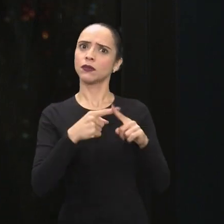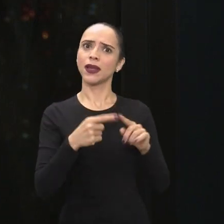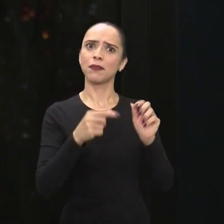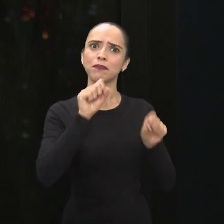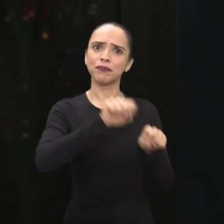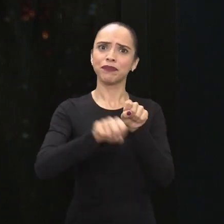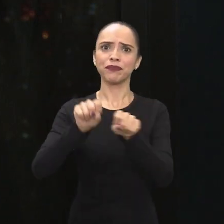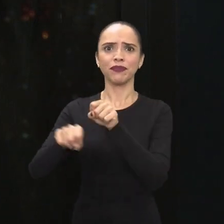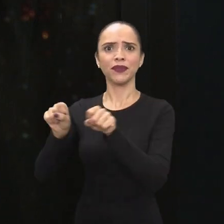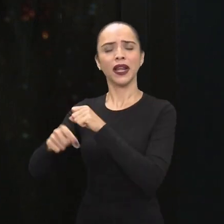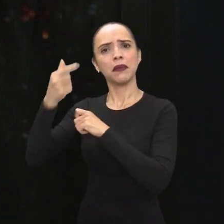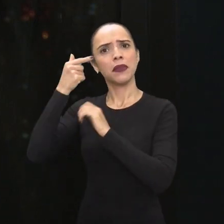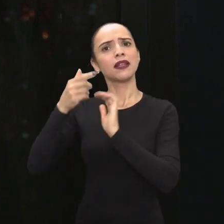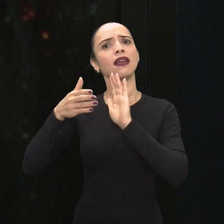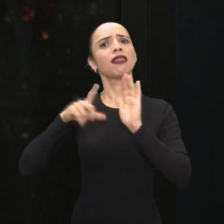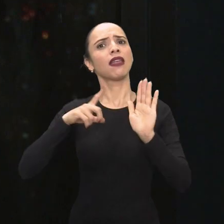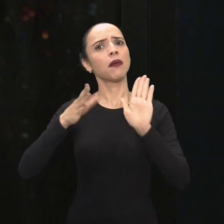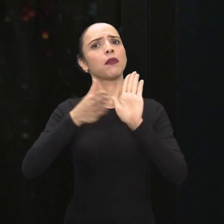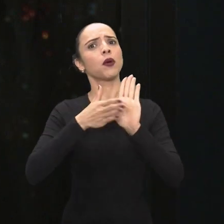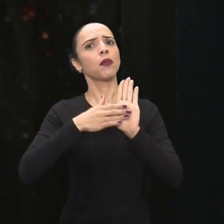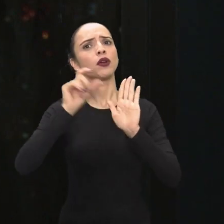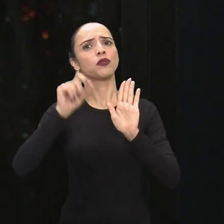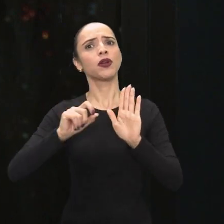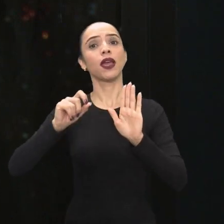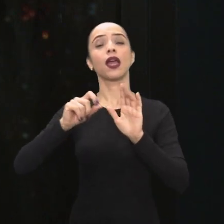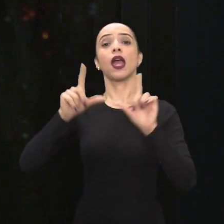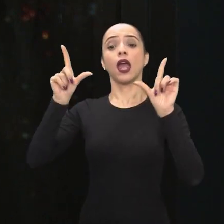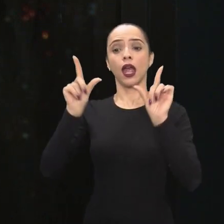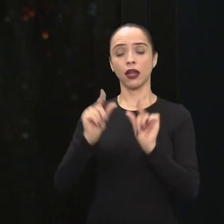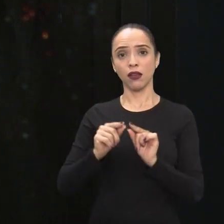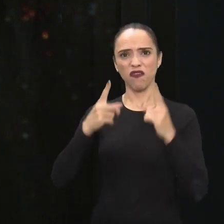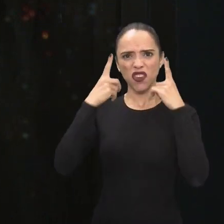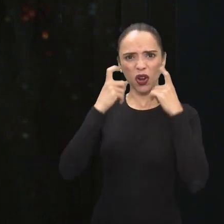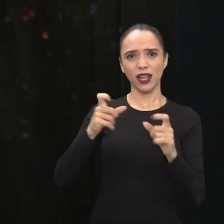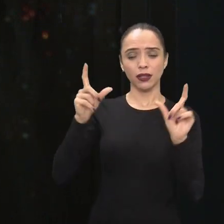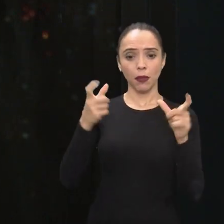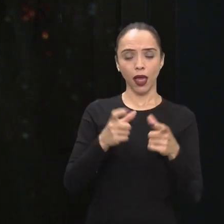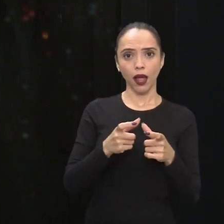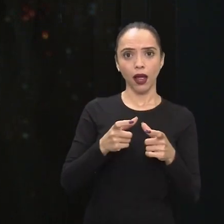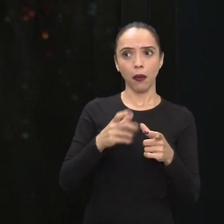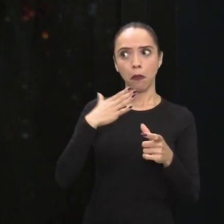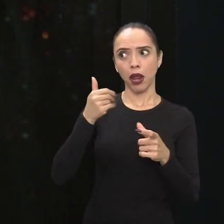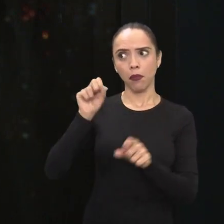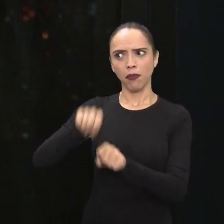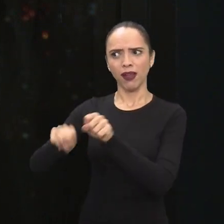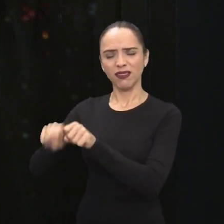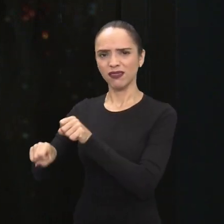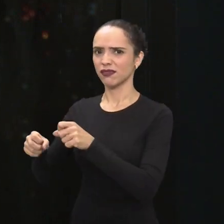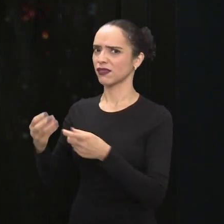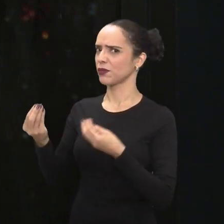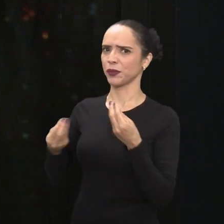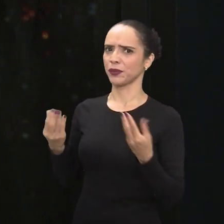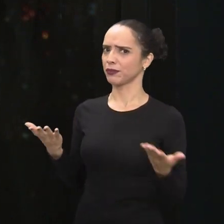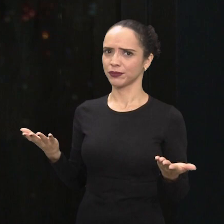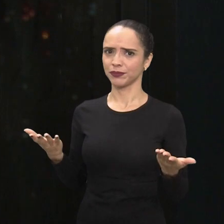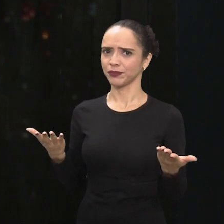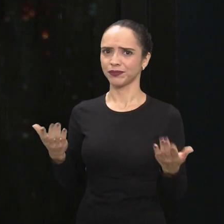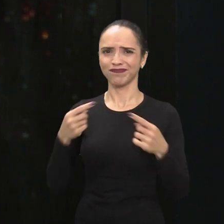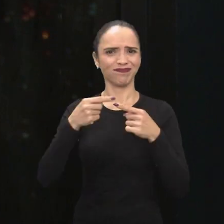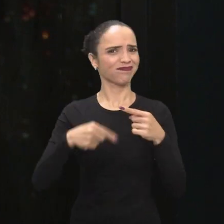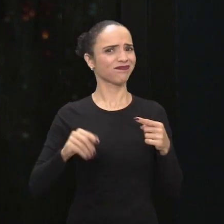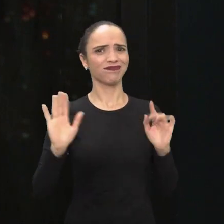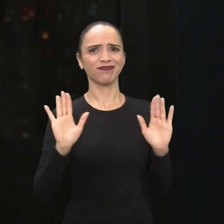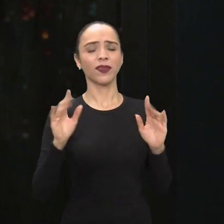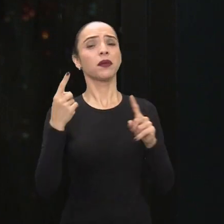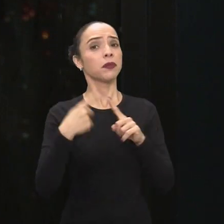como uma proposta para reduzir a violência urbana o caminho não é esse o caminho na verdade é o contrário Então parte primeiro acho que de uma necessidade